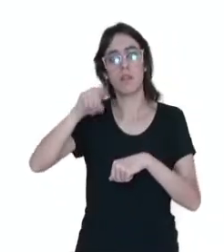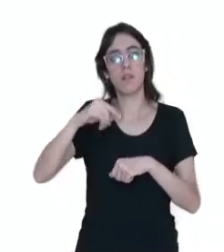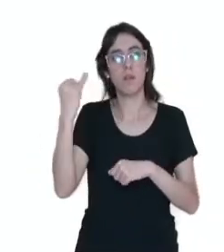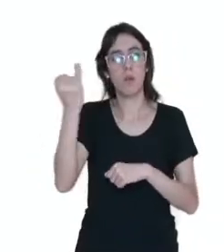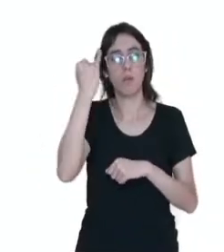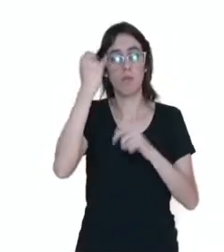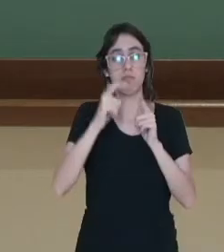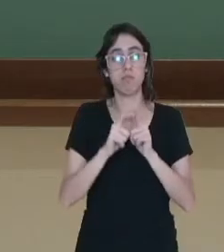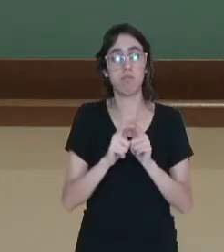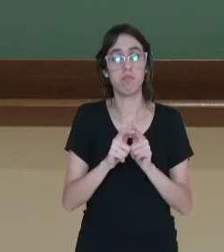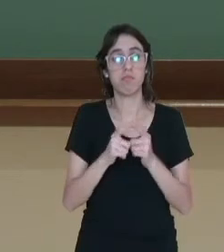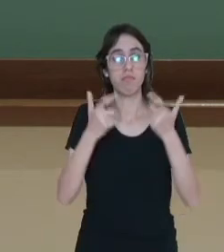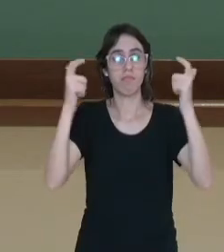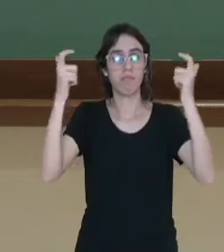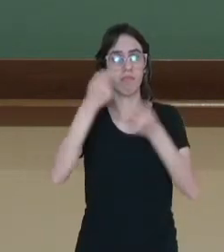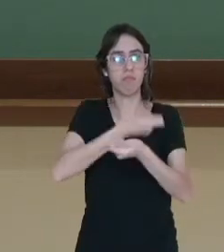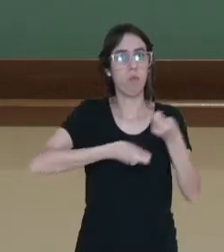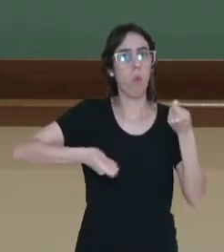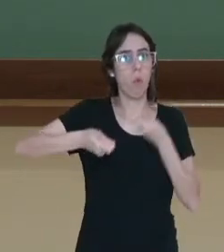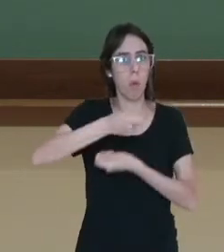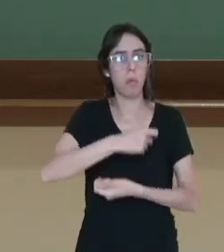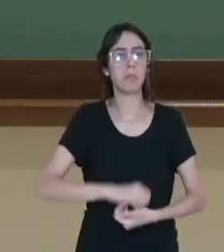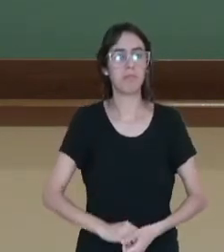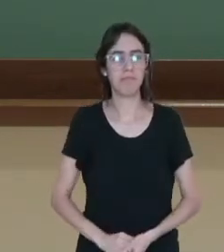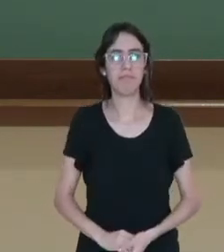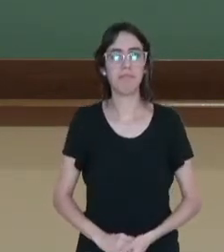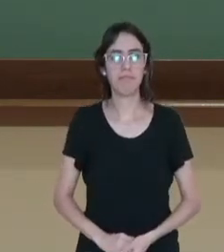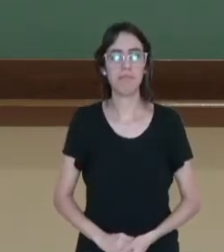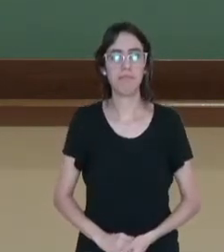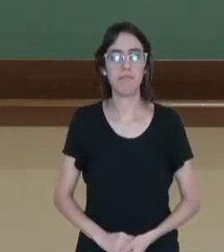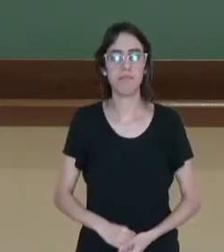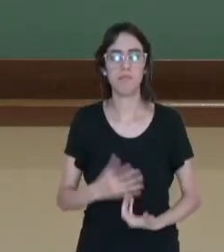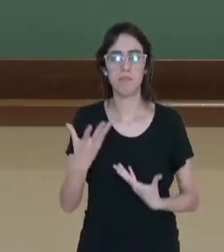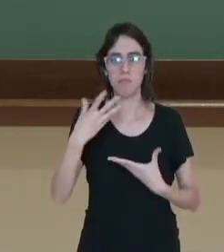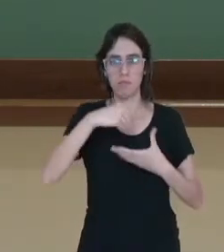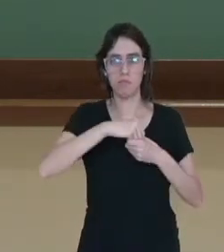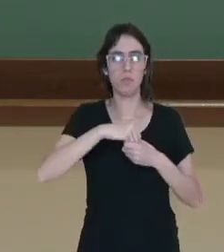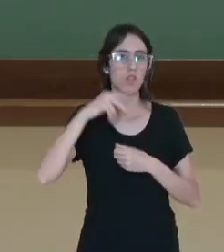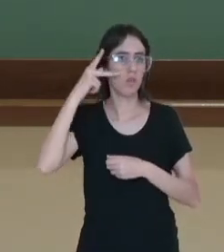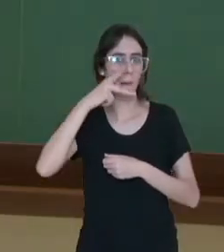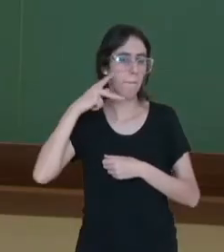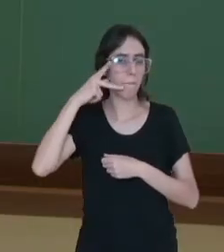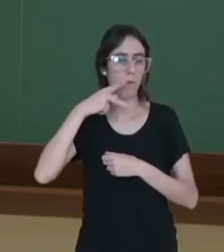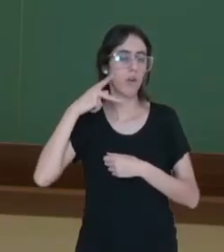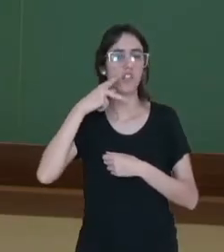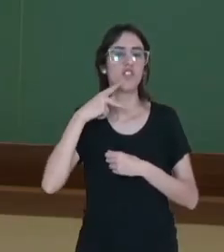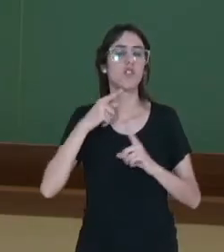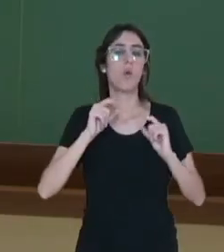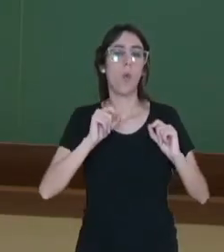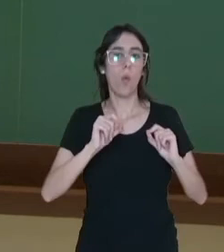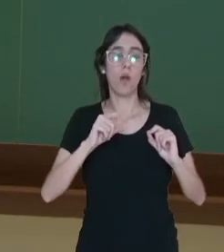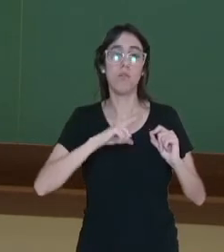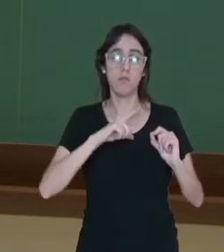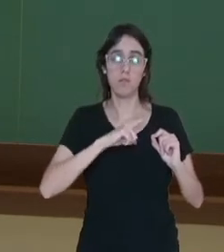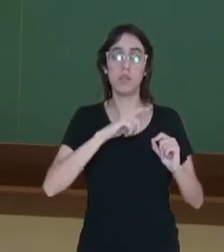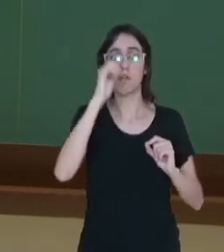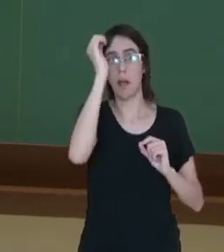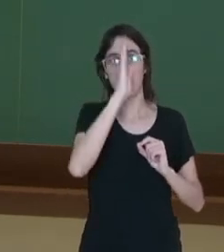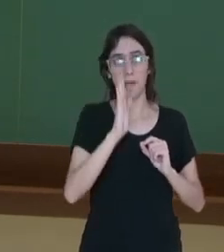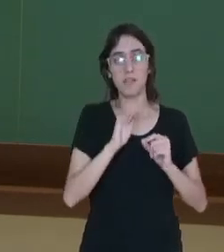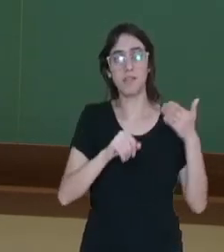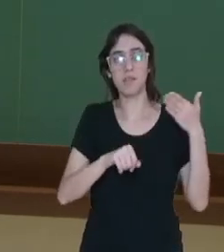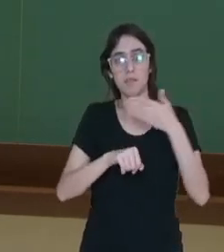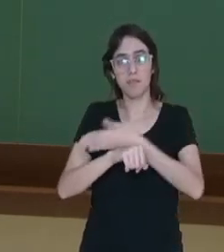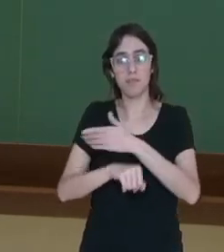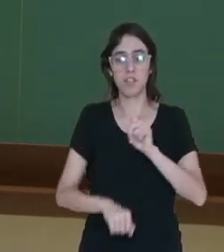Brasil no cenário econômico mundial. Ainda na política externa, houve a participação do Brasil no G20, o grupo